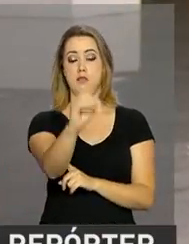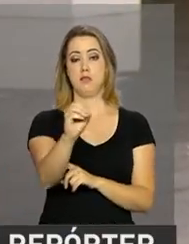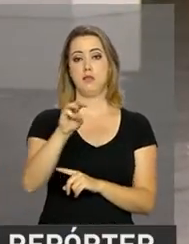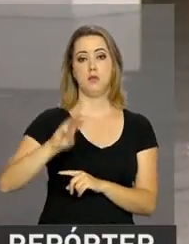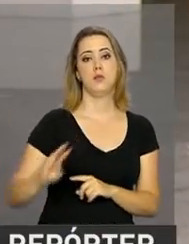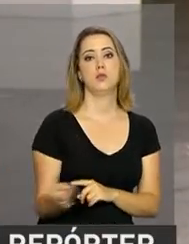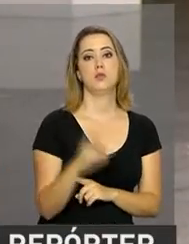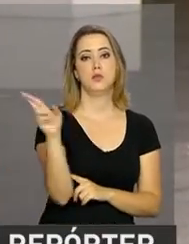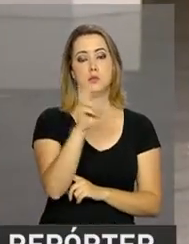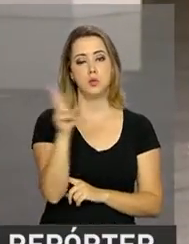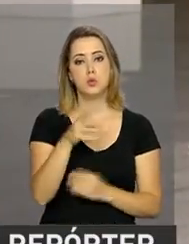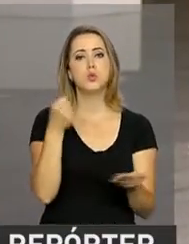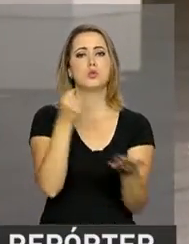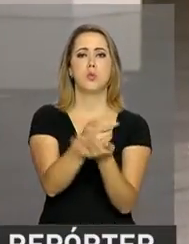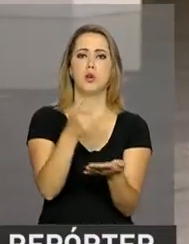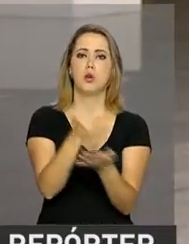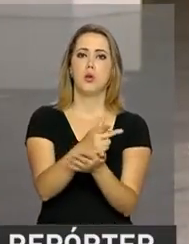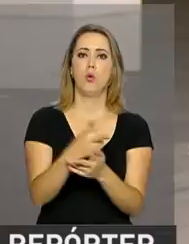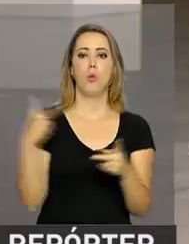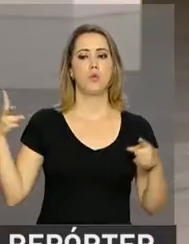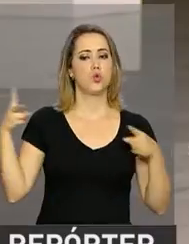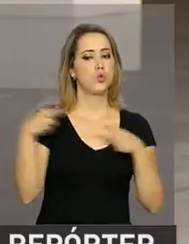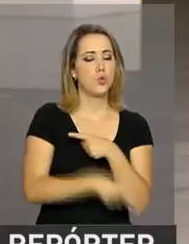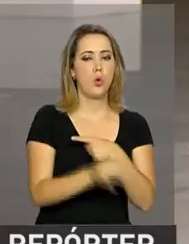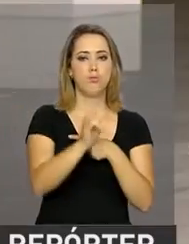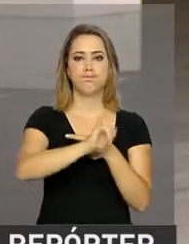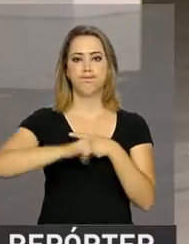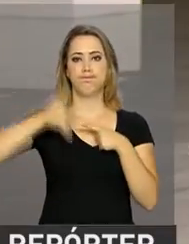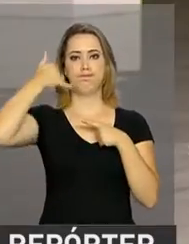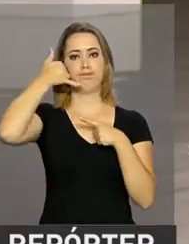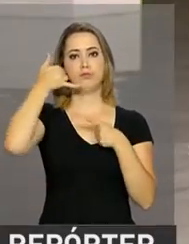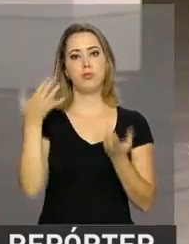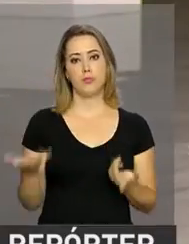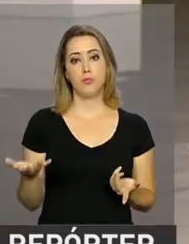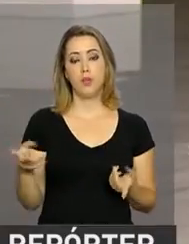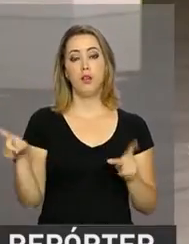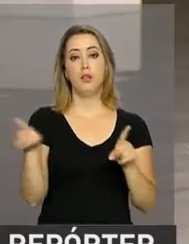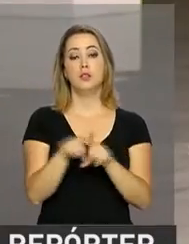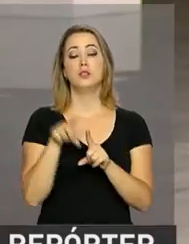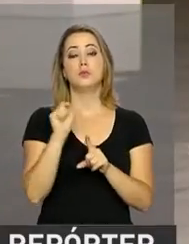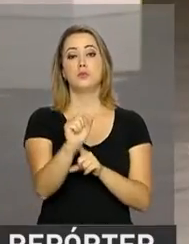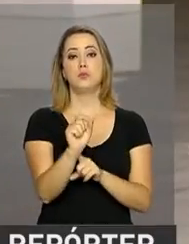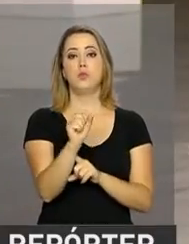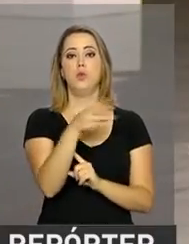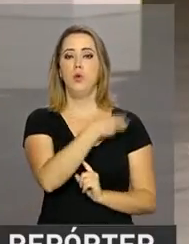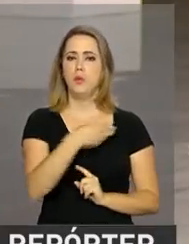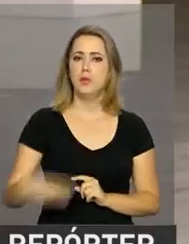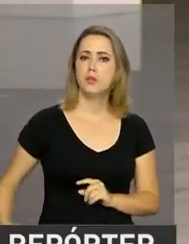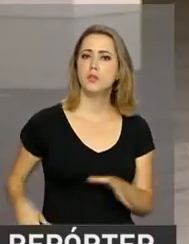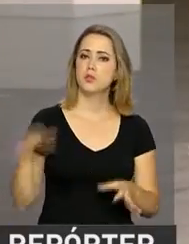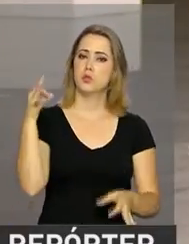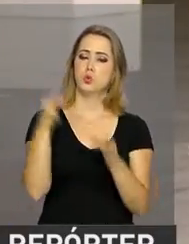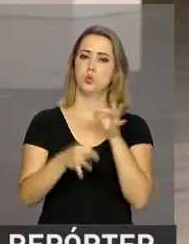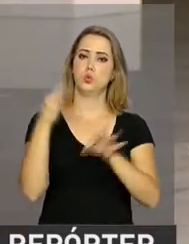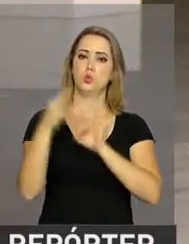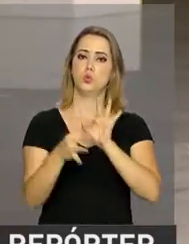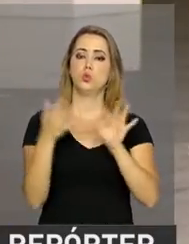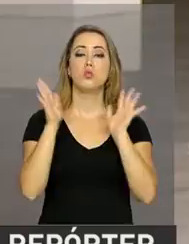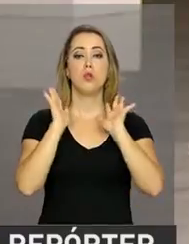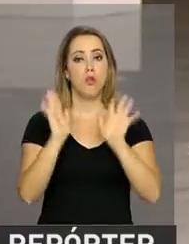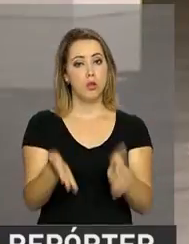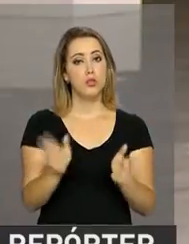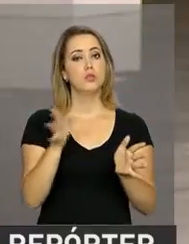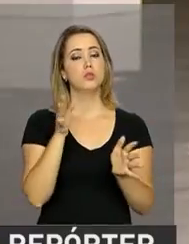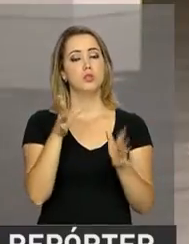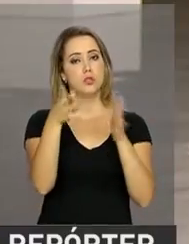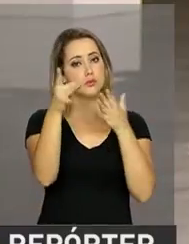milhões de reais para compra de bloqueadores de celulares o ministro da justiça e cidadania alexandre de moraes também